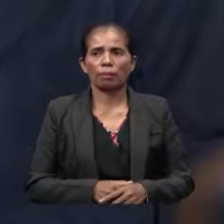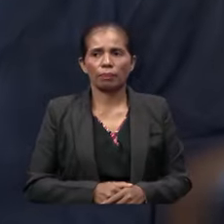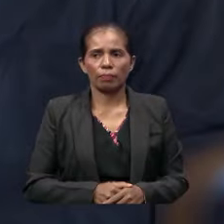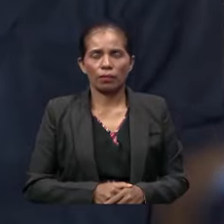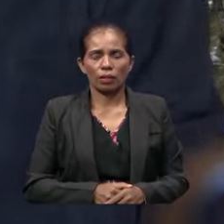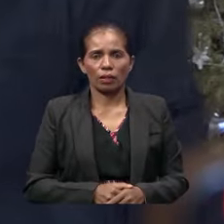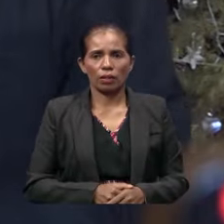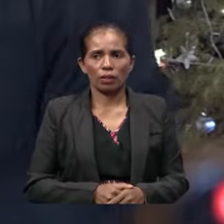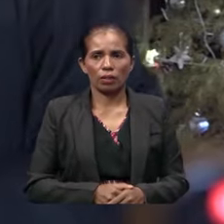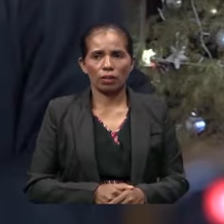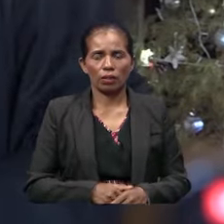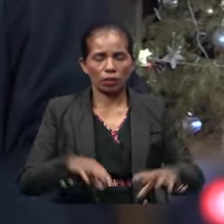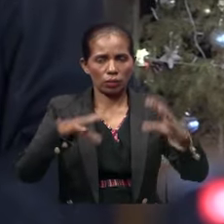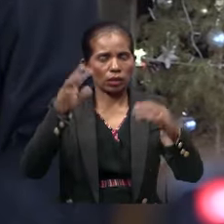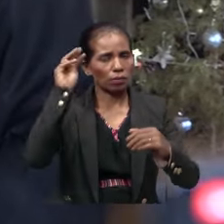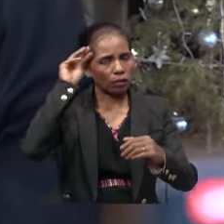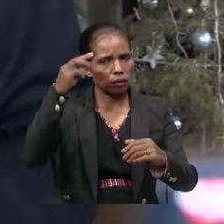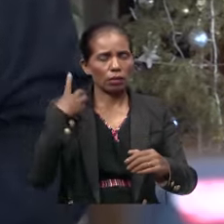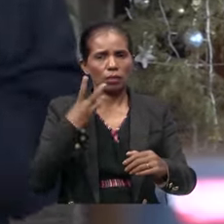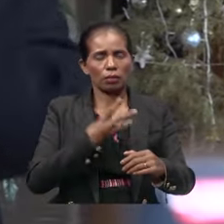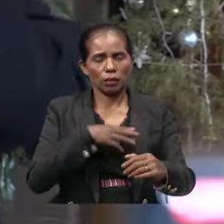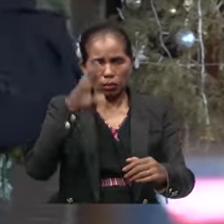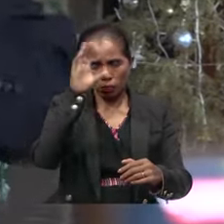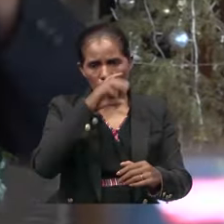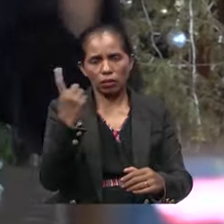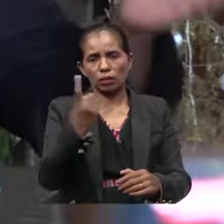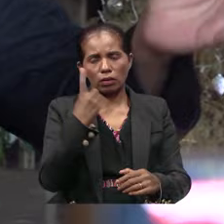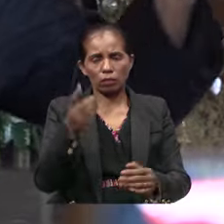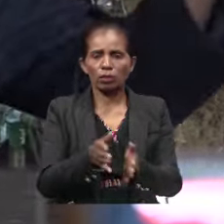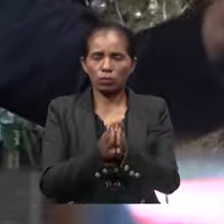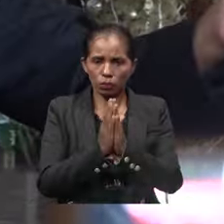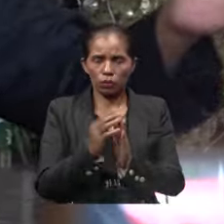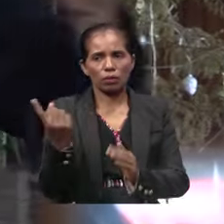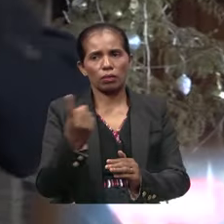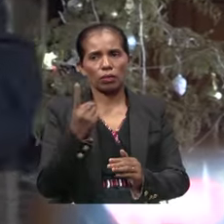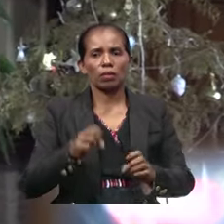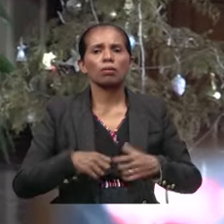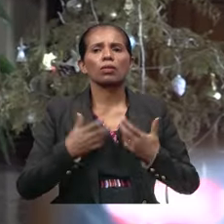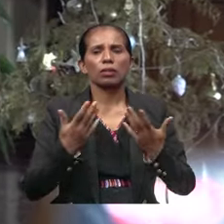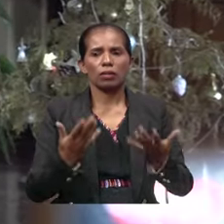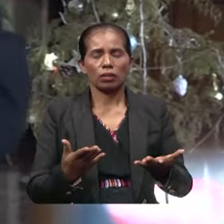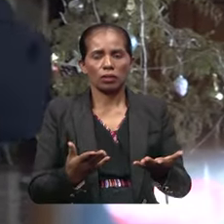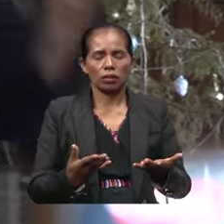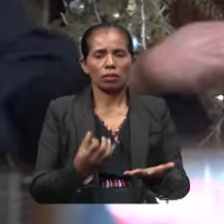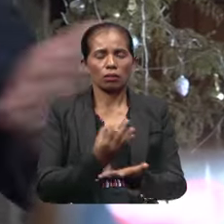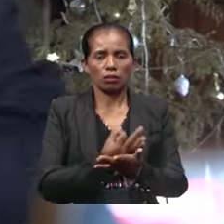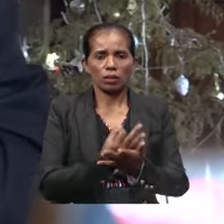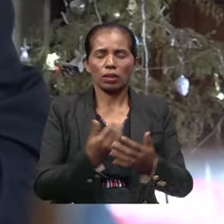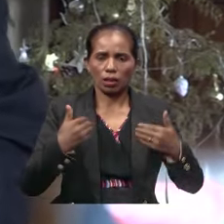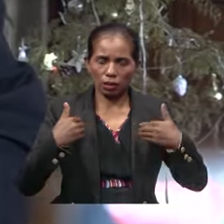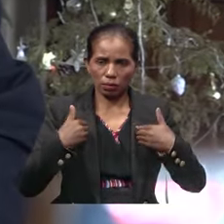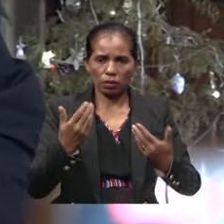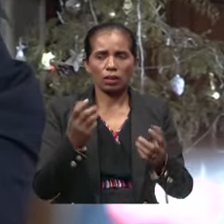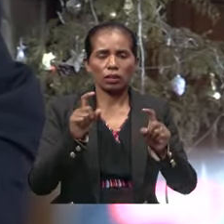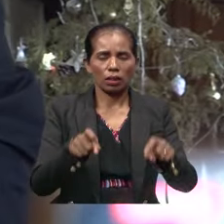E o Conselho de Ministros, a missa boca, boca tu não fazem, exige não fazem, que até oi no sá, ou sá, e a ona, tem só sá,